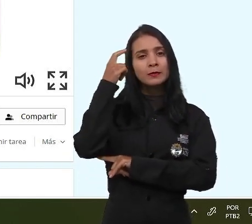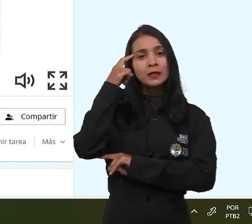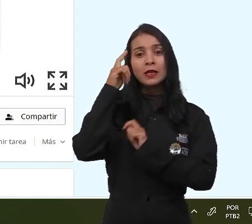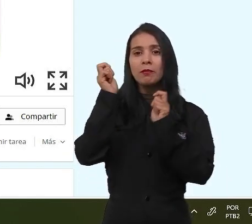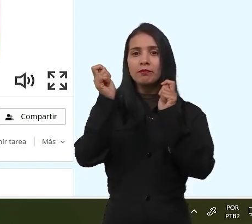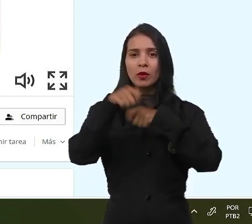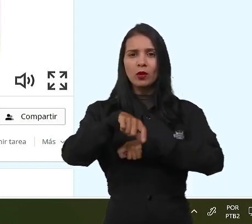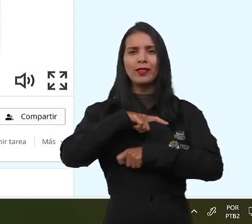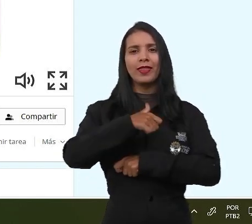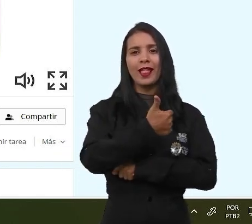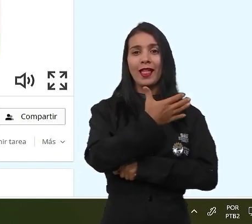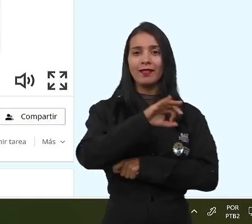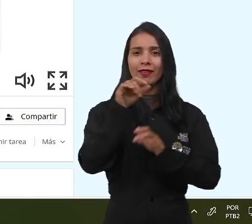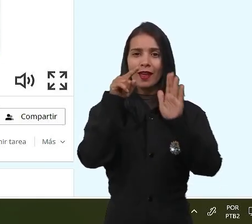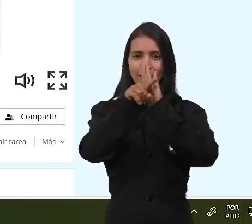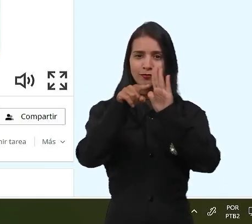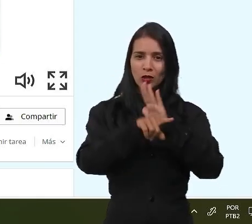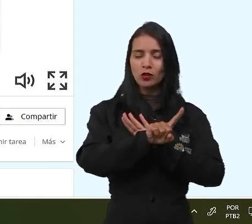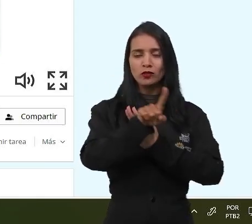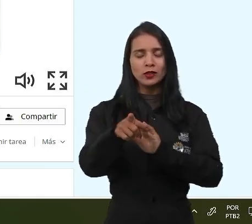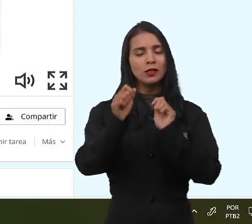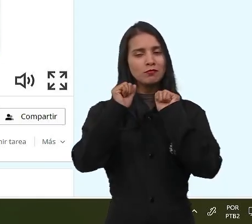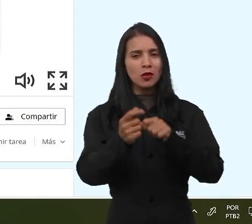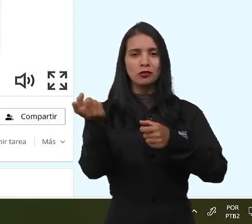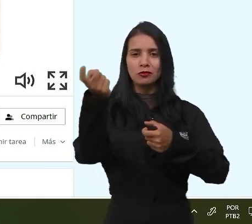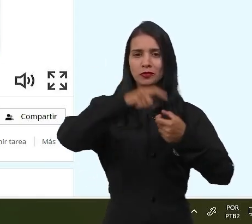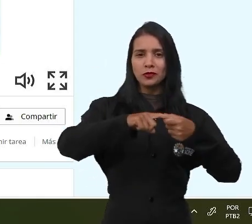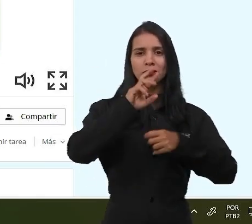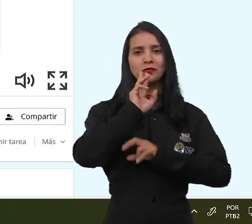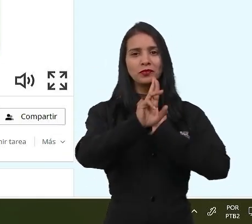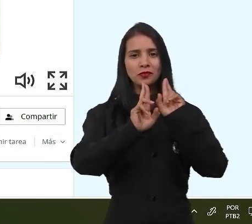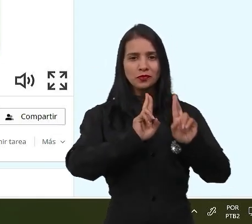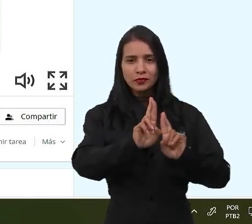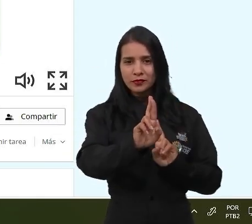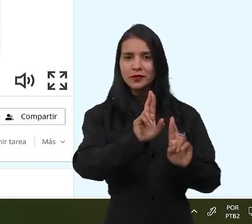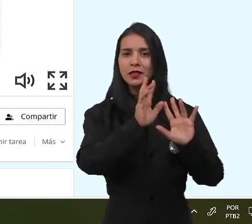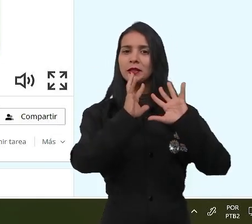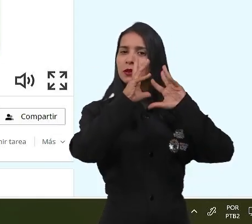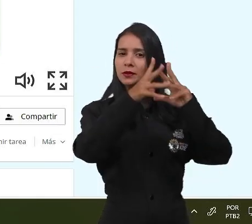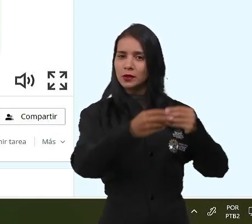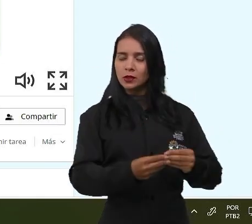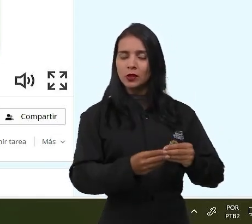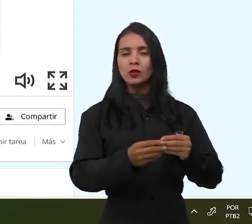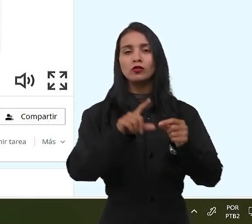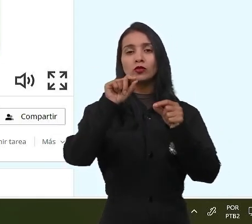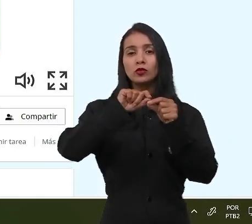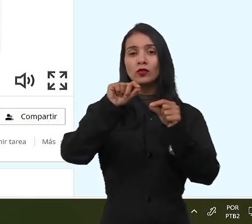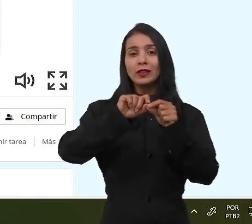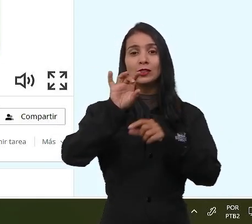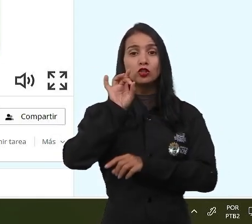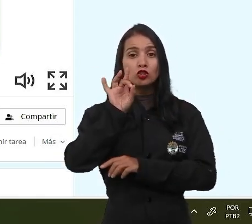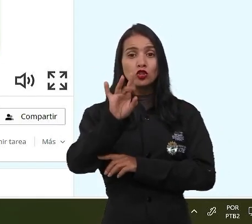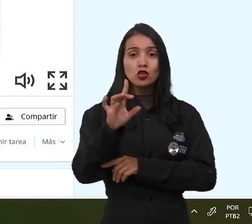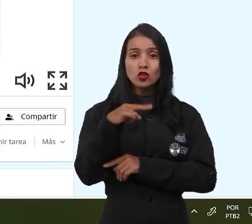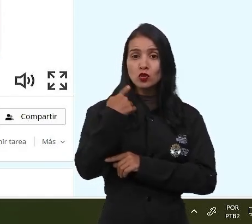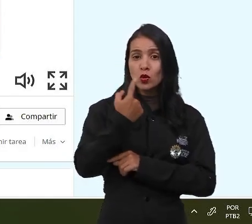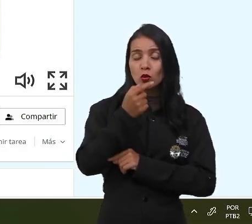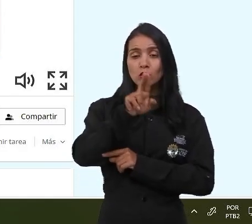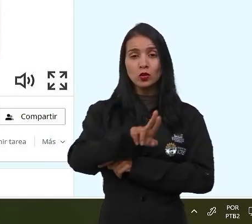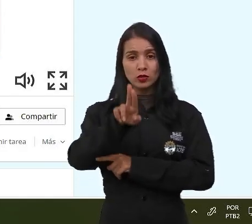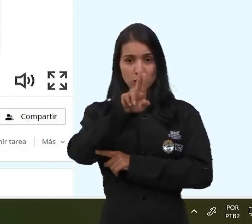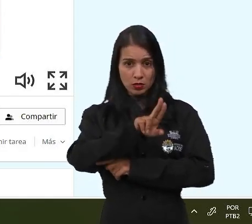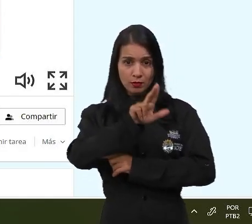tem 10, a gente não vai fazer todas, tá bom? Nós vamos fazendo aquela que trabalhamos na aula e as que não servem aí